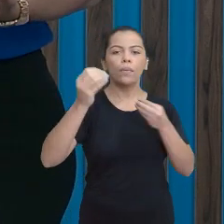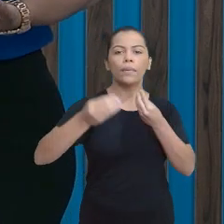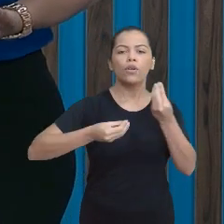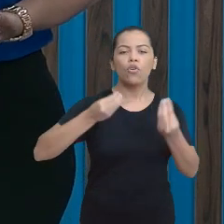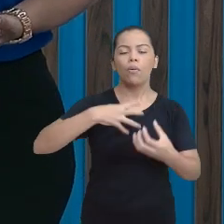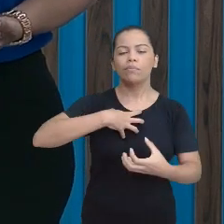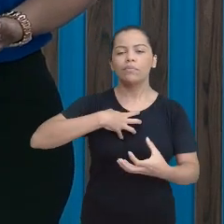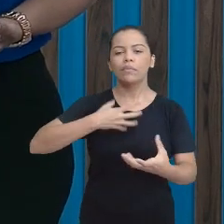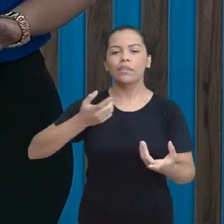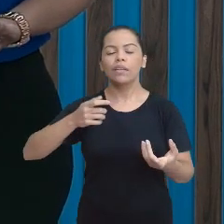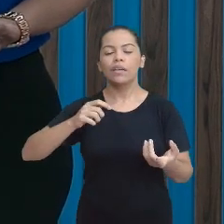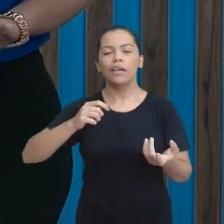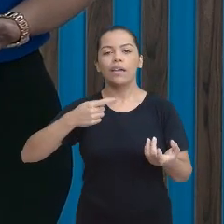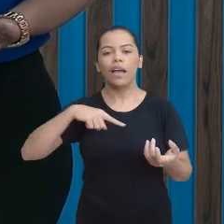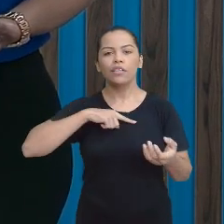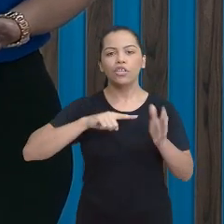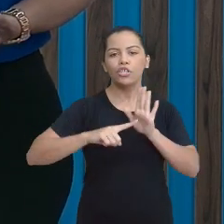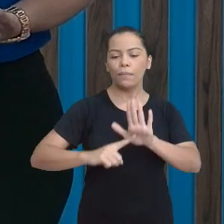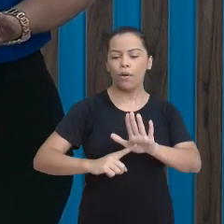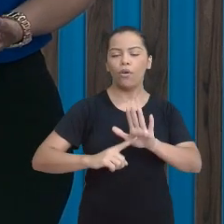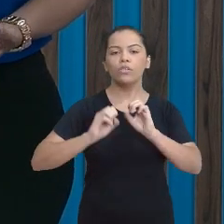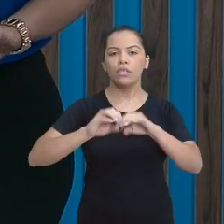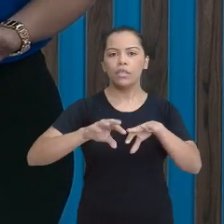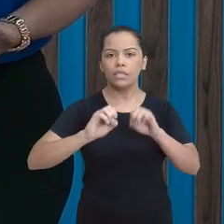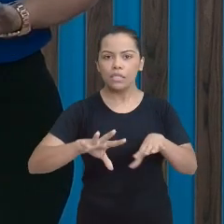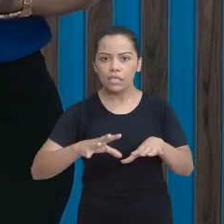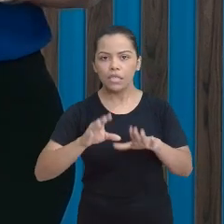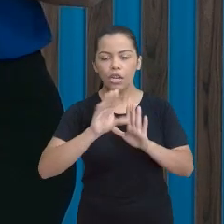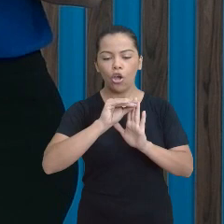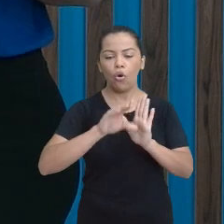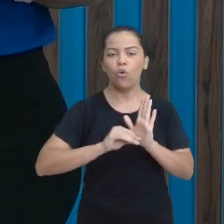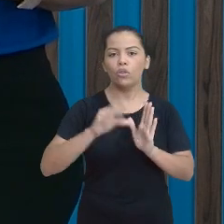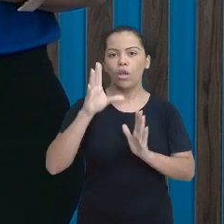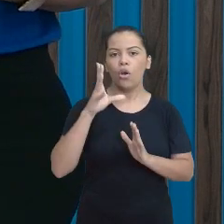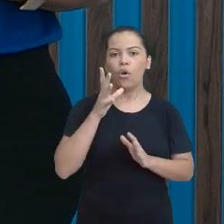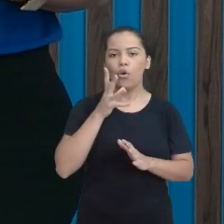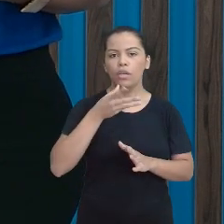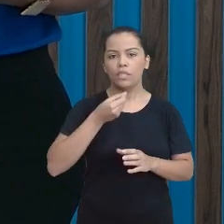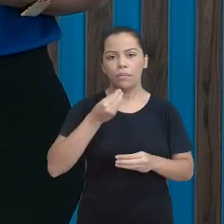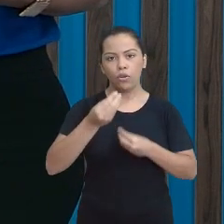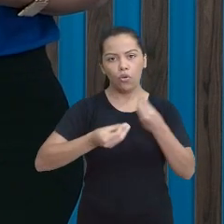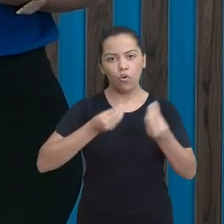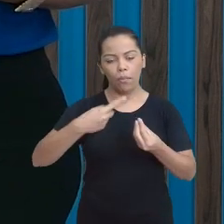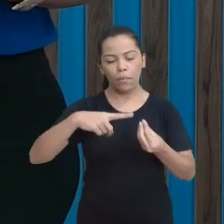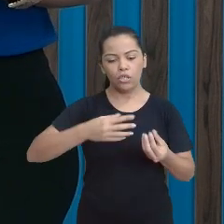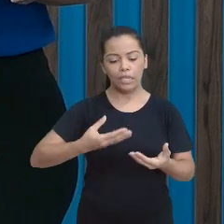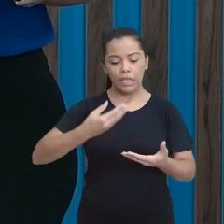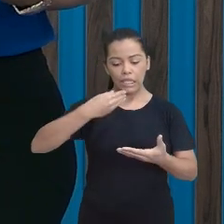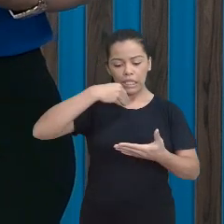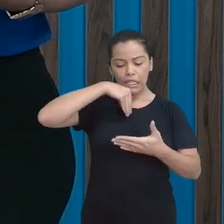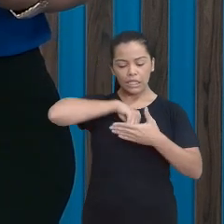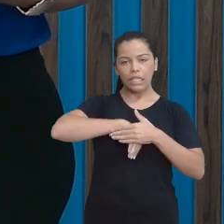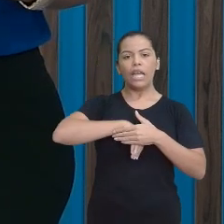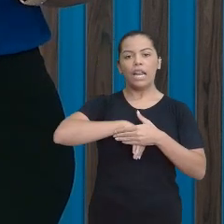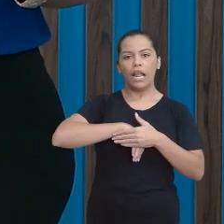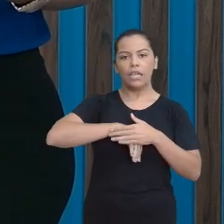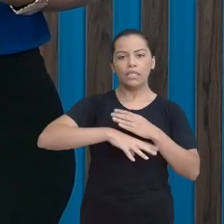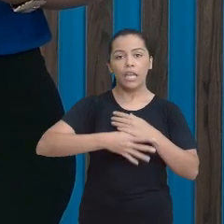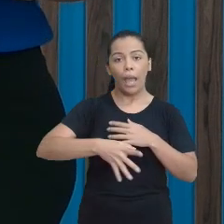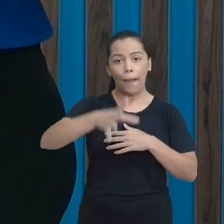como a gente externaliza o conhecimento, a forma como a gente internaliza o conhecimento. Isso tem muito a ver